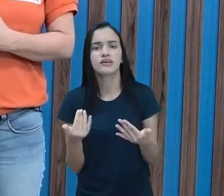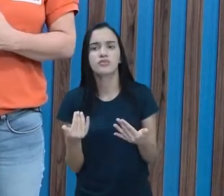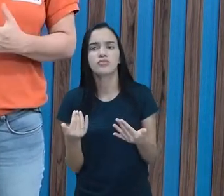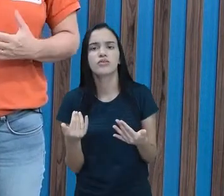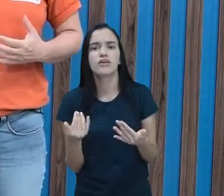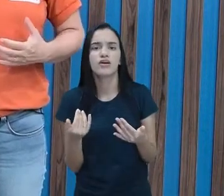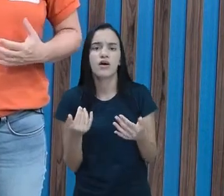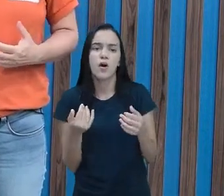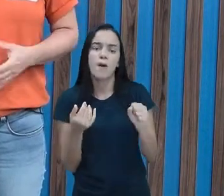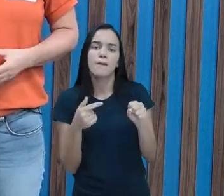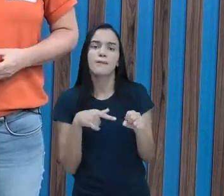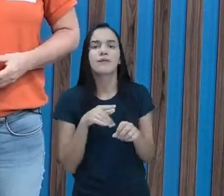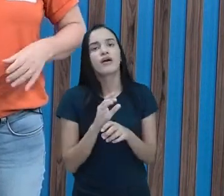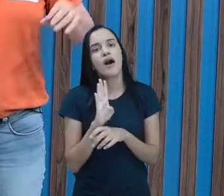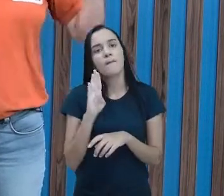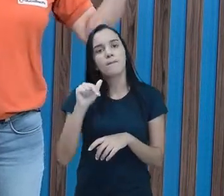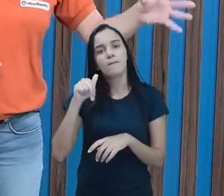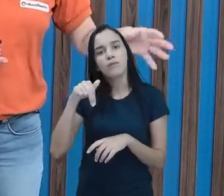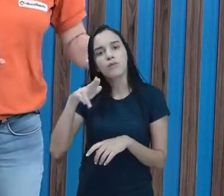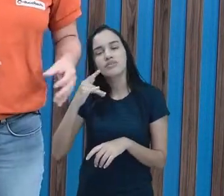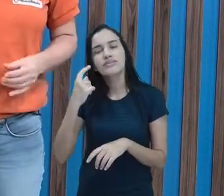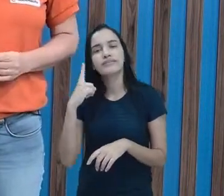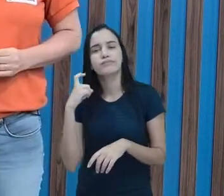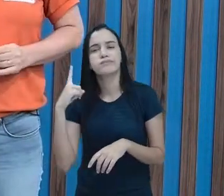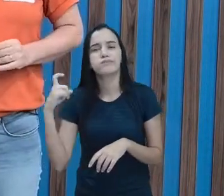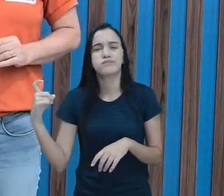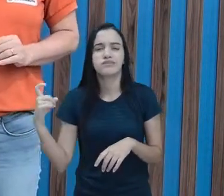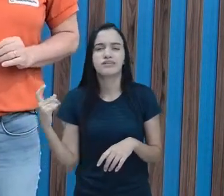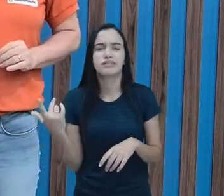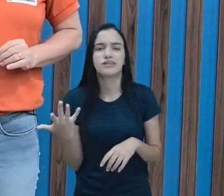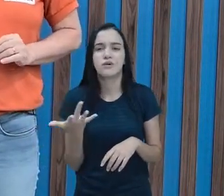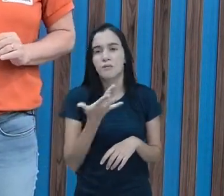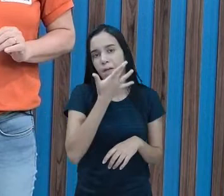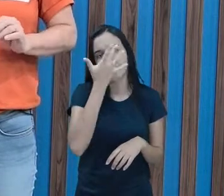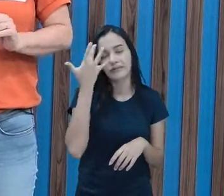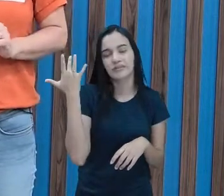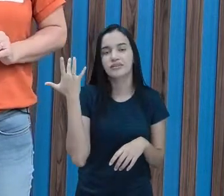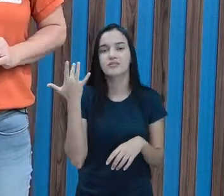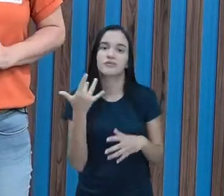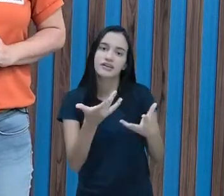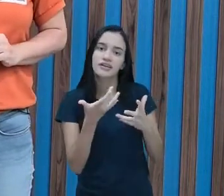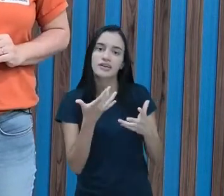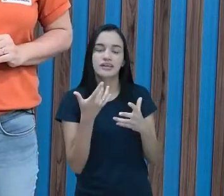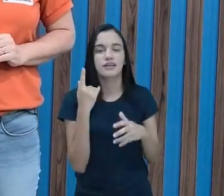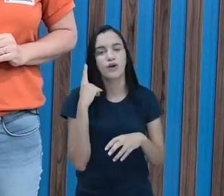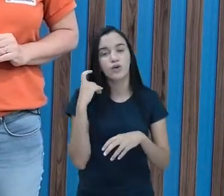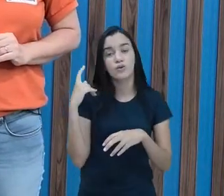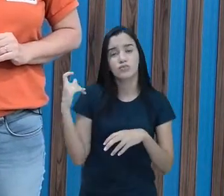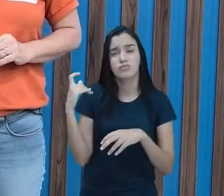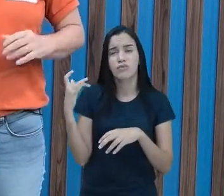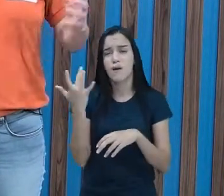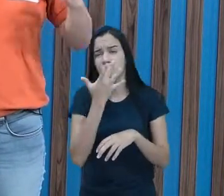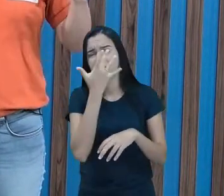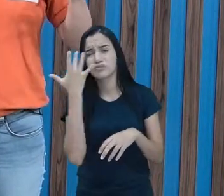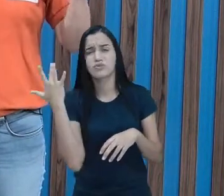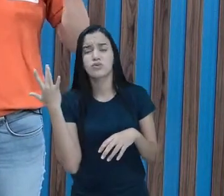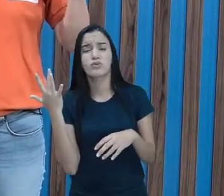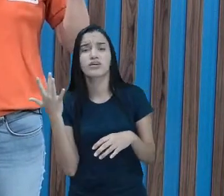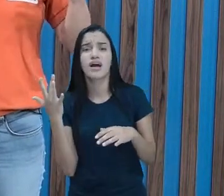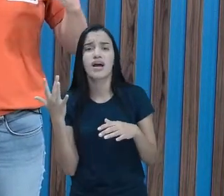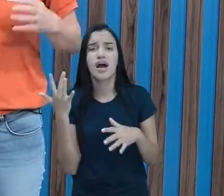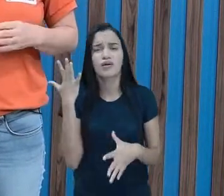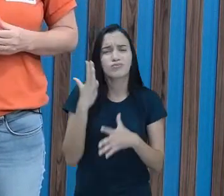buzina dos carros, às vezes o som ligado, alguém gostaria de ouvir um som alto, aí bota lá para todo mundo ouvir. Só que isso, às